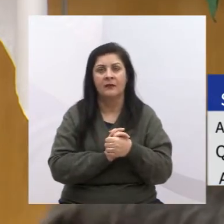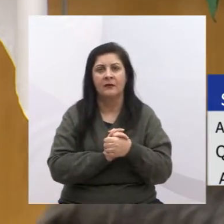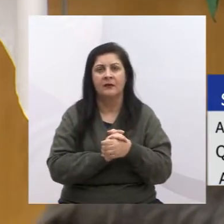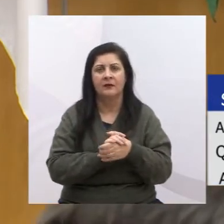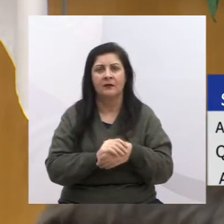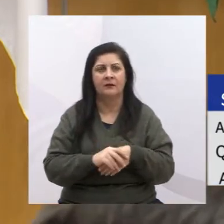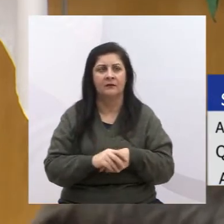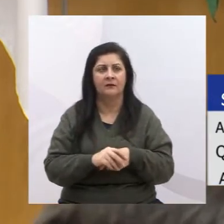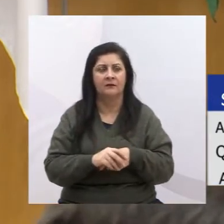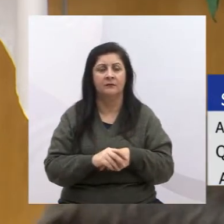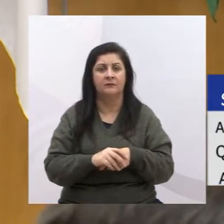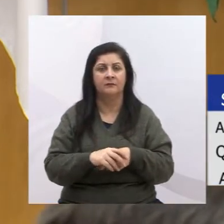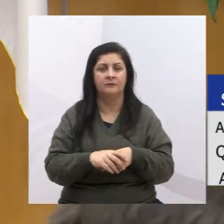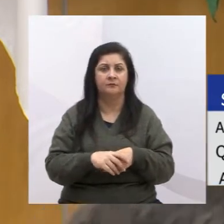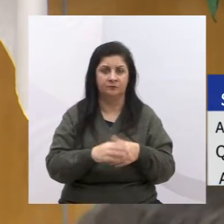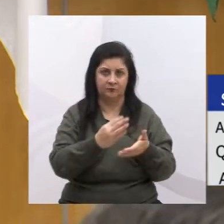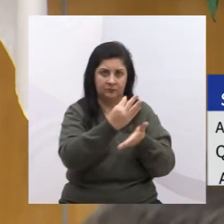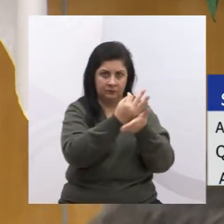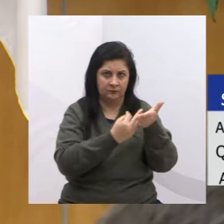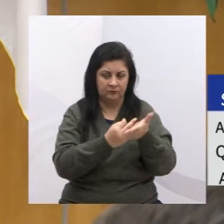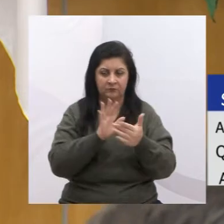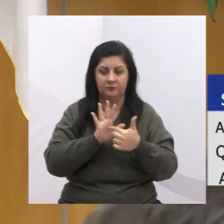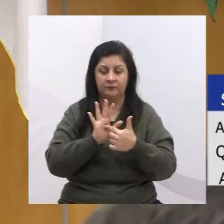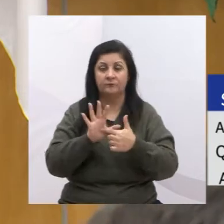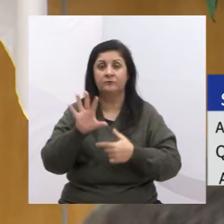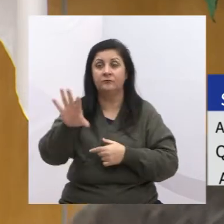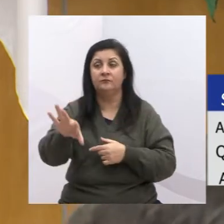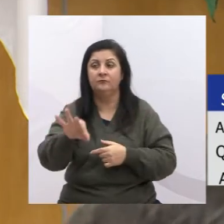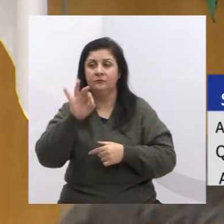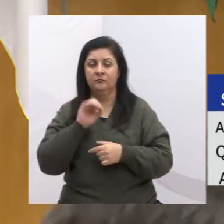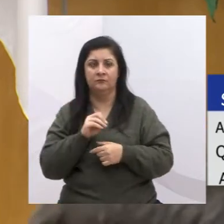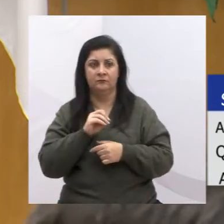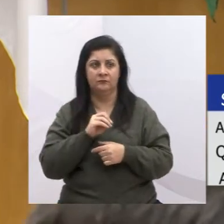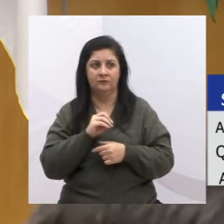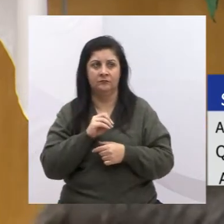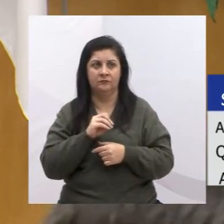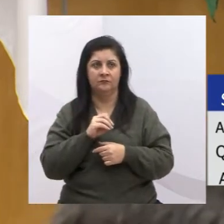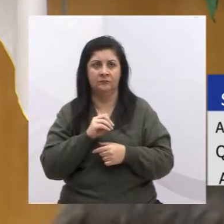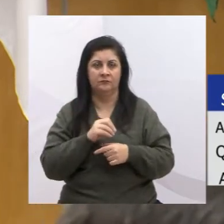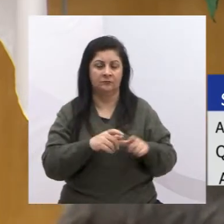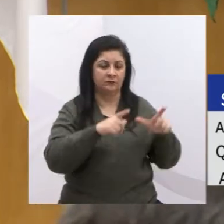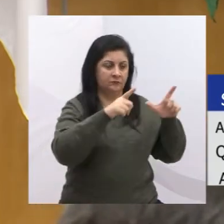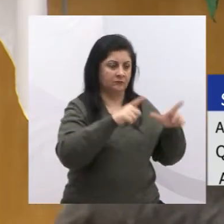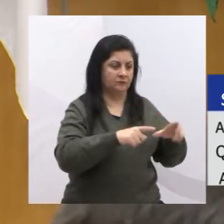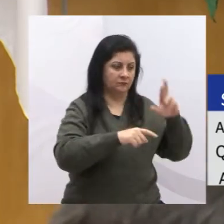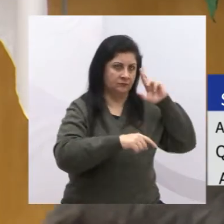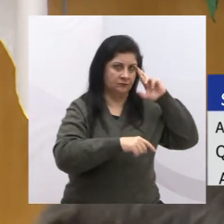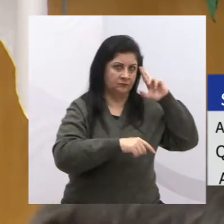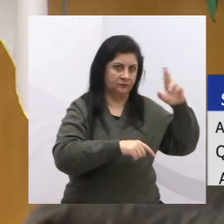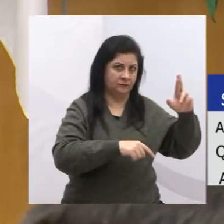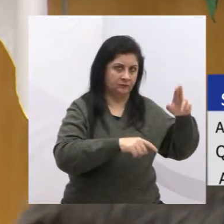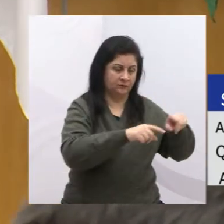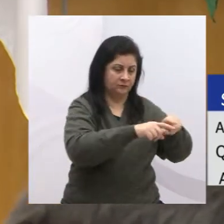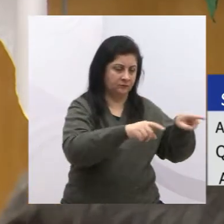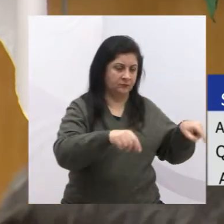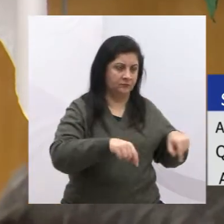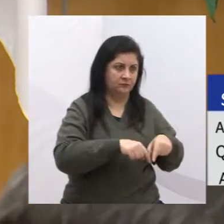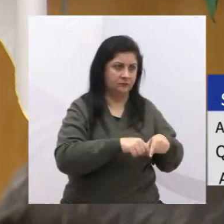tem opção, ou o proprietário, ou o possuidor, só mais um minuto, senhor